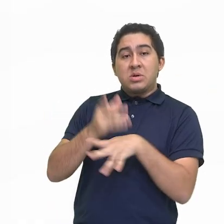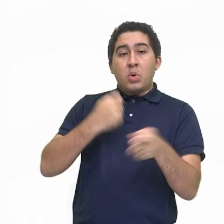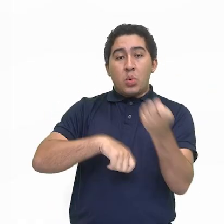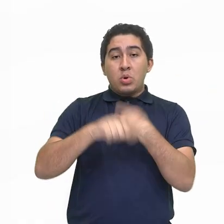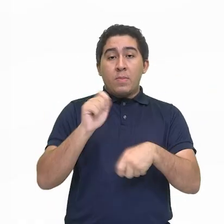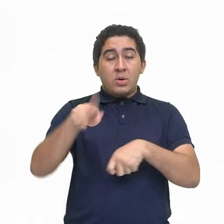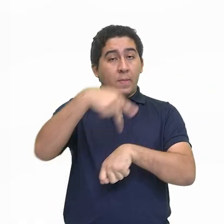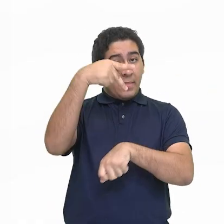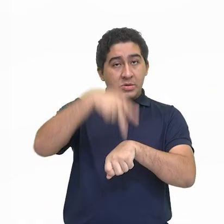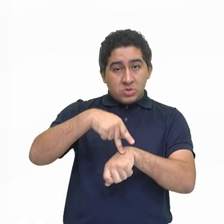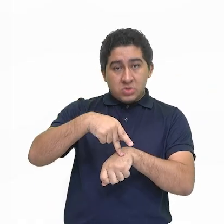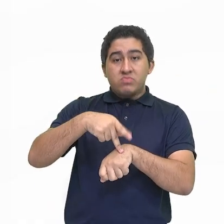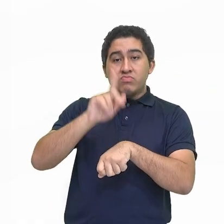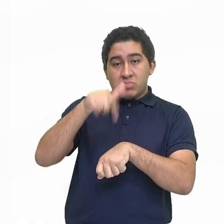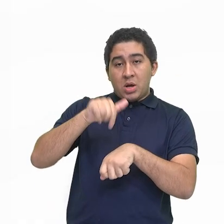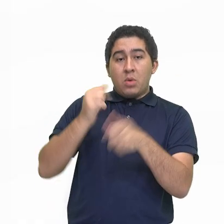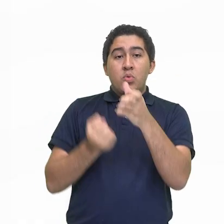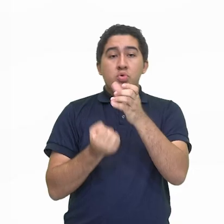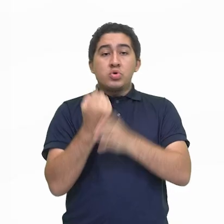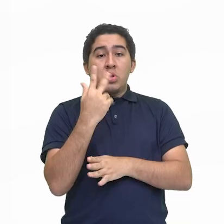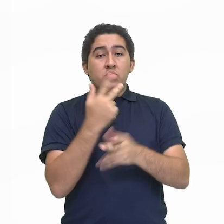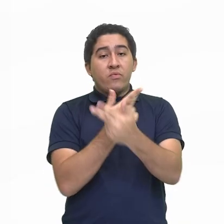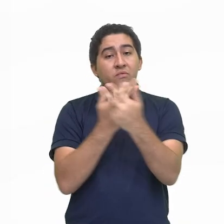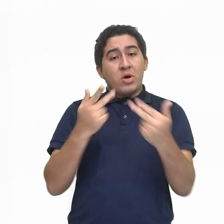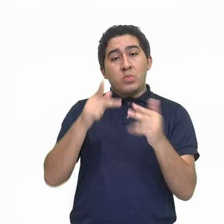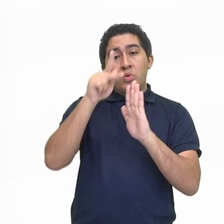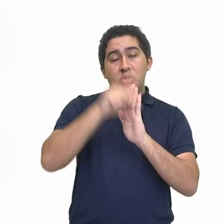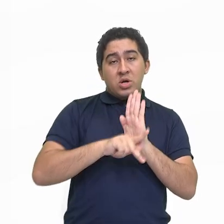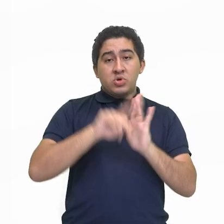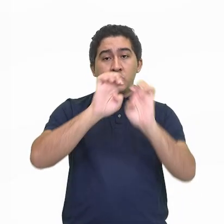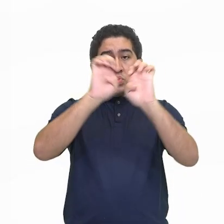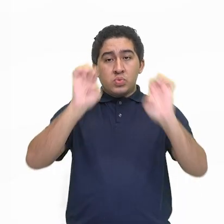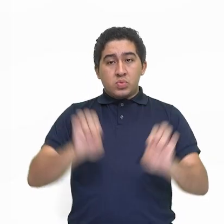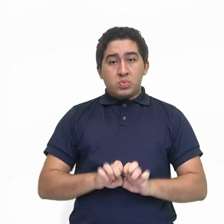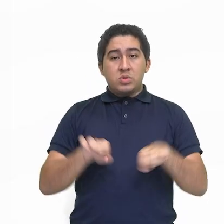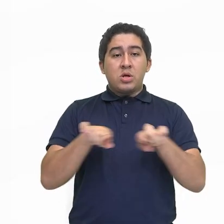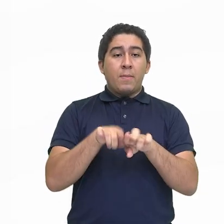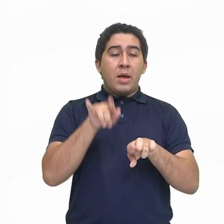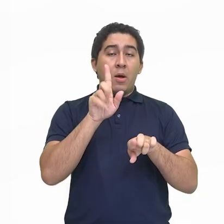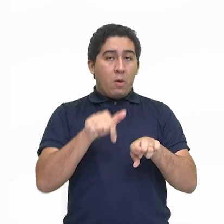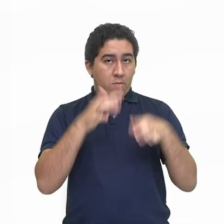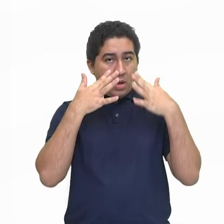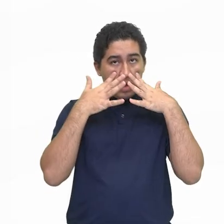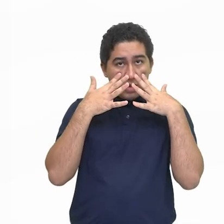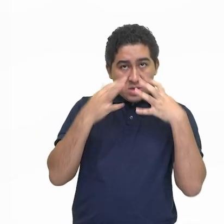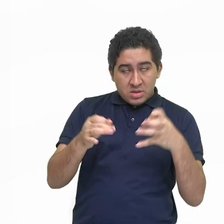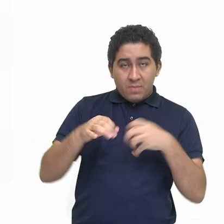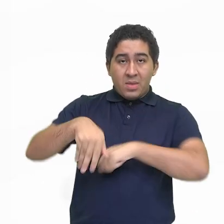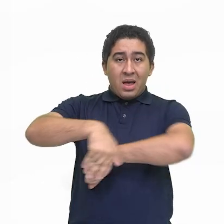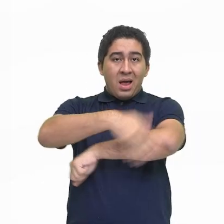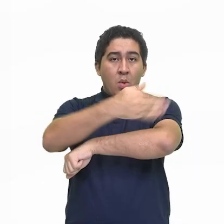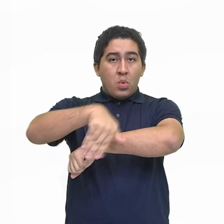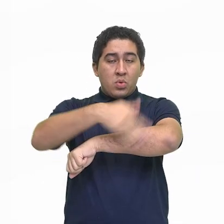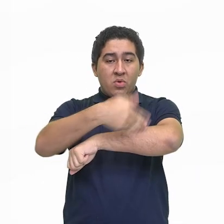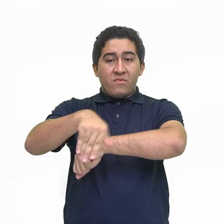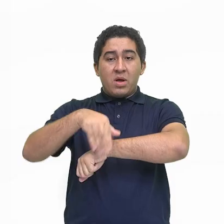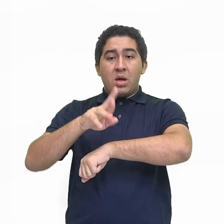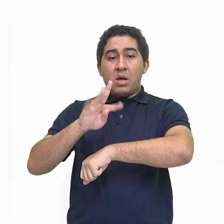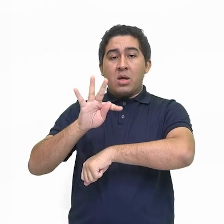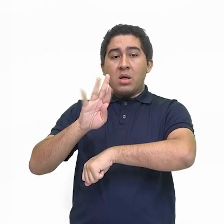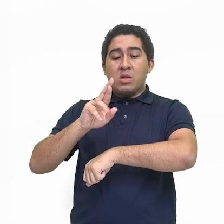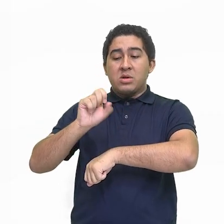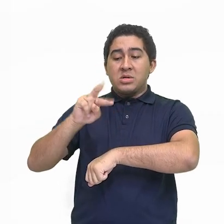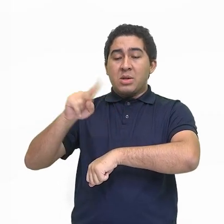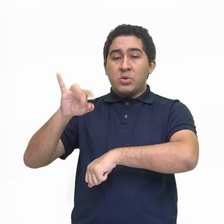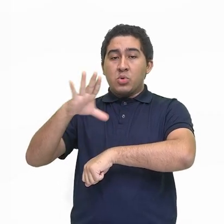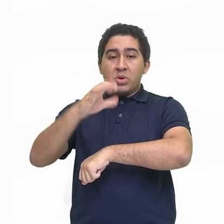economia nacional com a construção de grandes projetos de infraestrutura, prestem atenção, como a rodovia